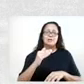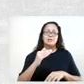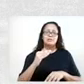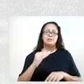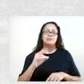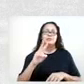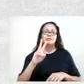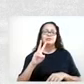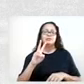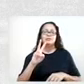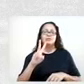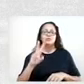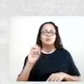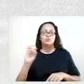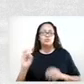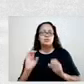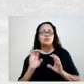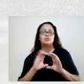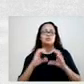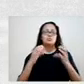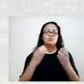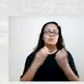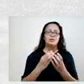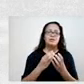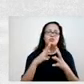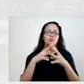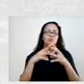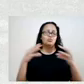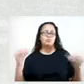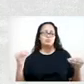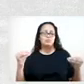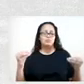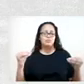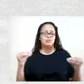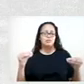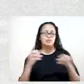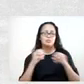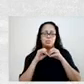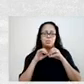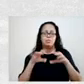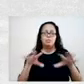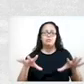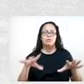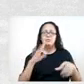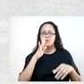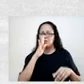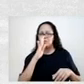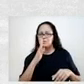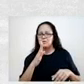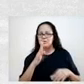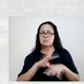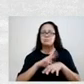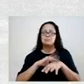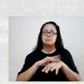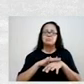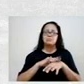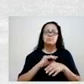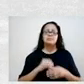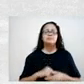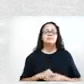erradicadas, desapareceram da Europa, com seus habitantes acusados de espalhar a doença de propósito ou de envenenar